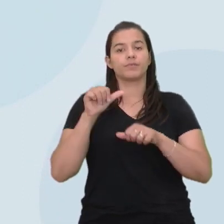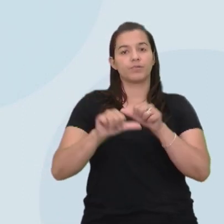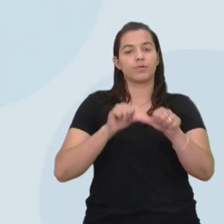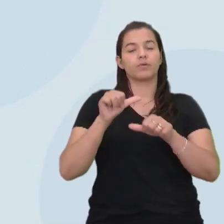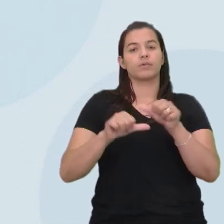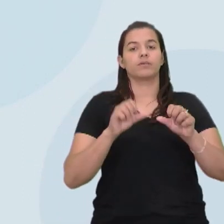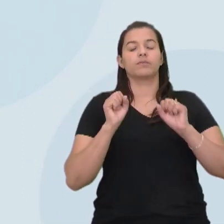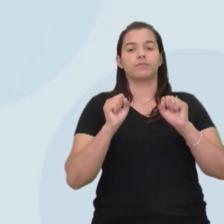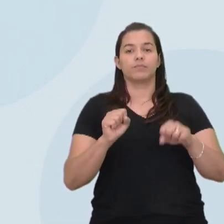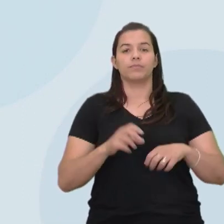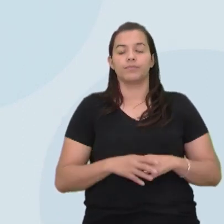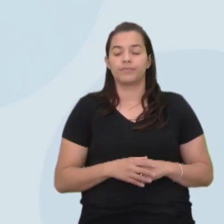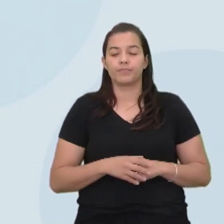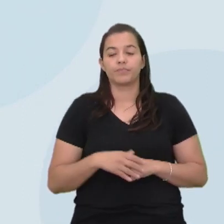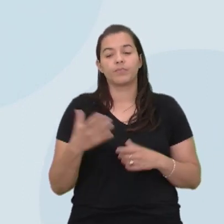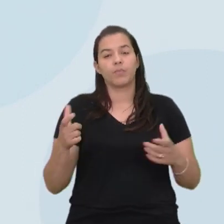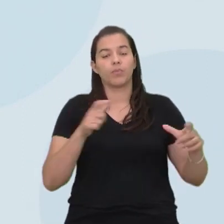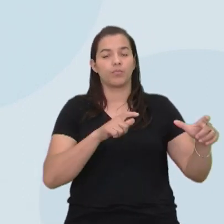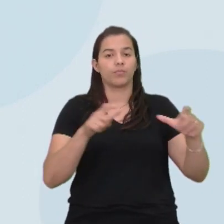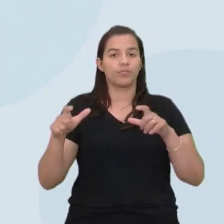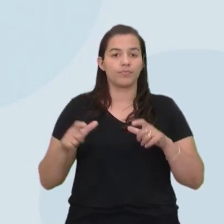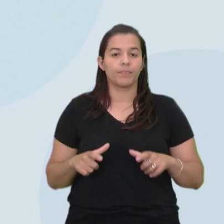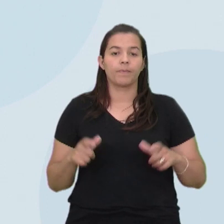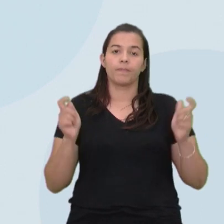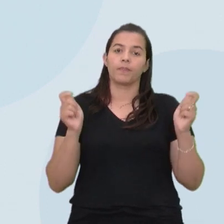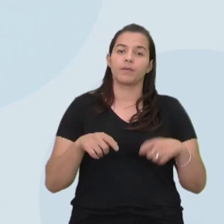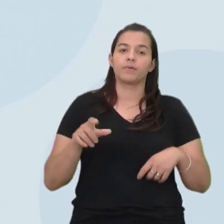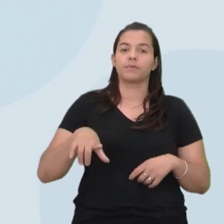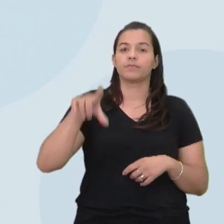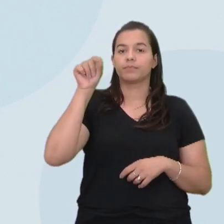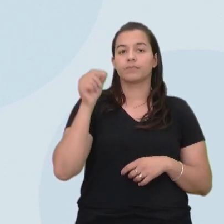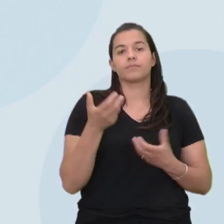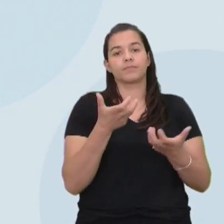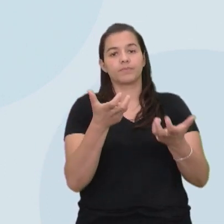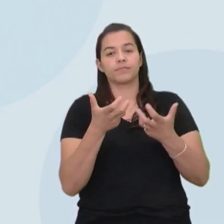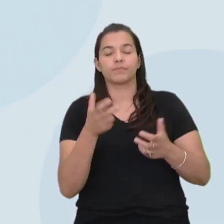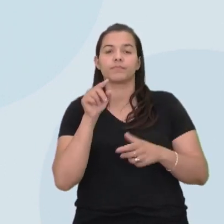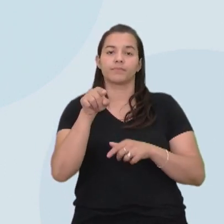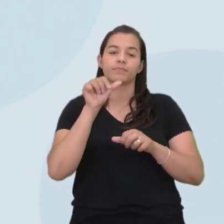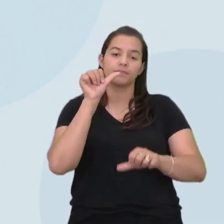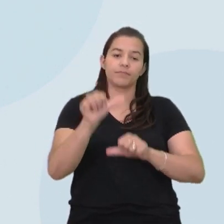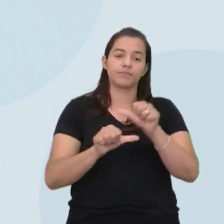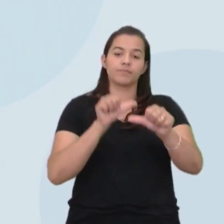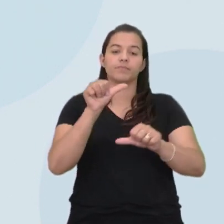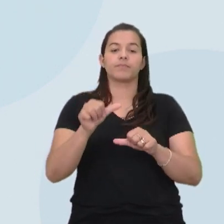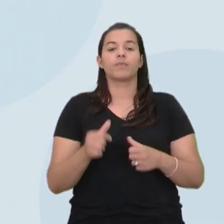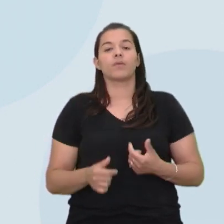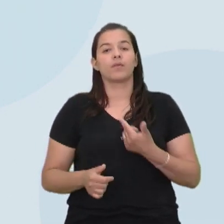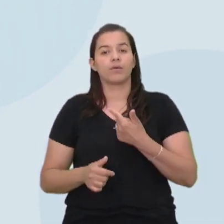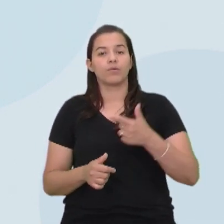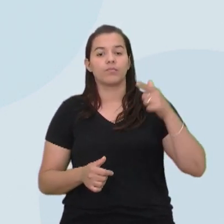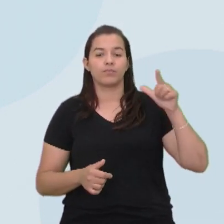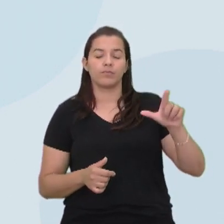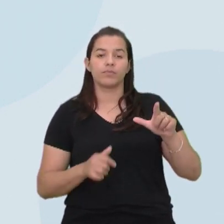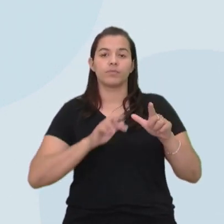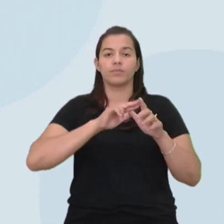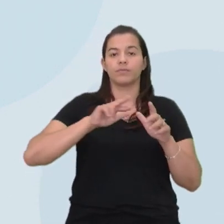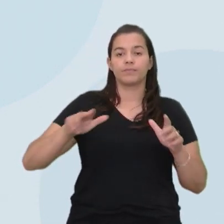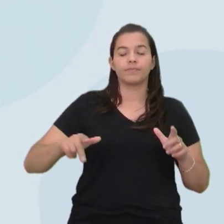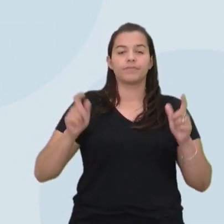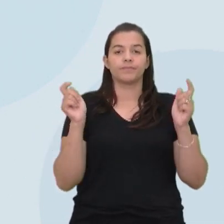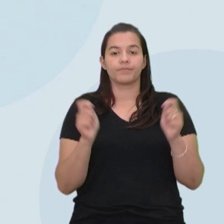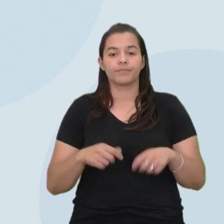né? Você pode mudar o cenário, como eu disse, então você escolhe o cenário que você quer que mude. Você pode ir para o próximo cenário, você põe vários lá e ele já vai